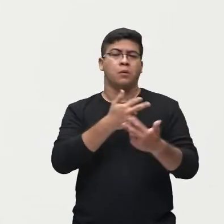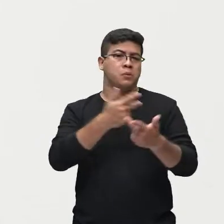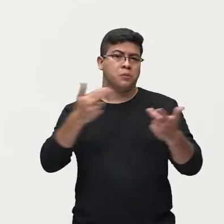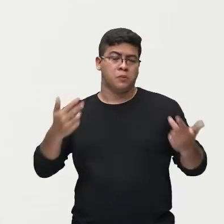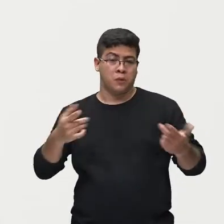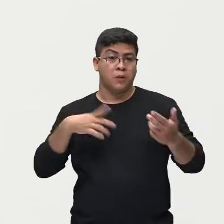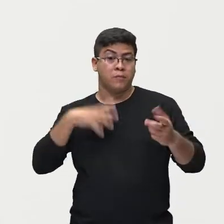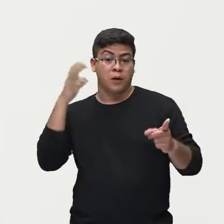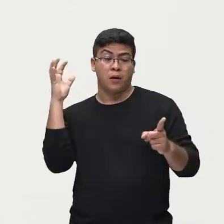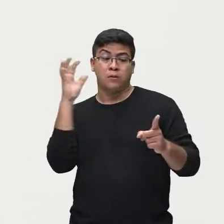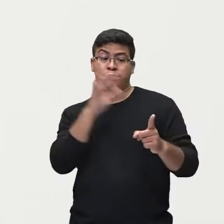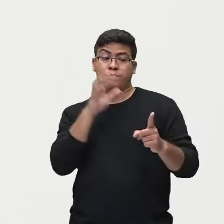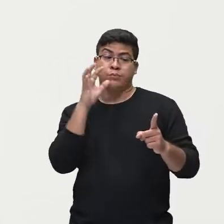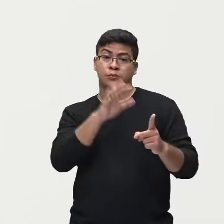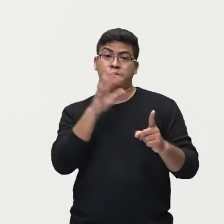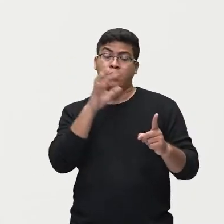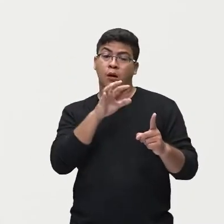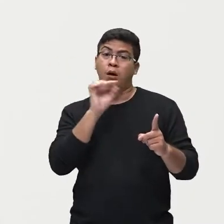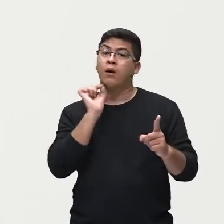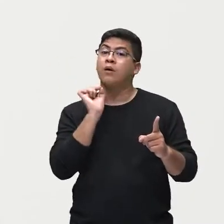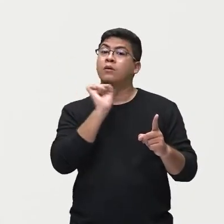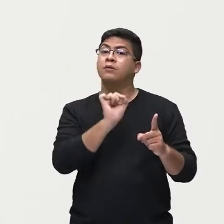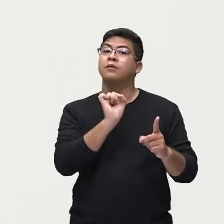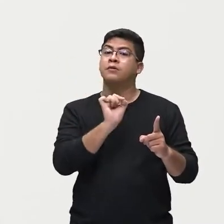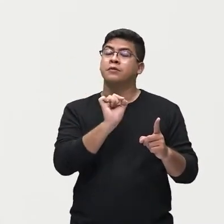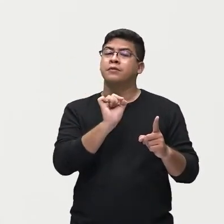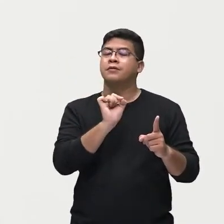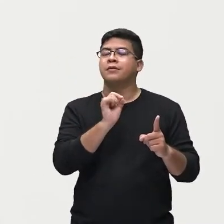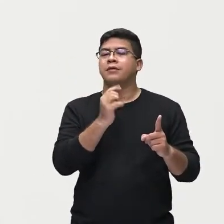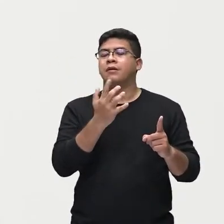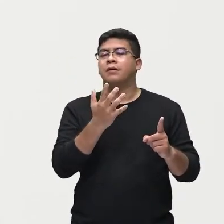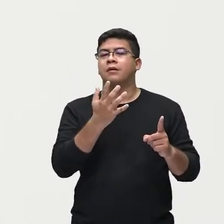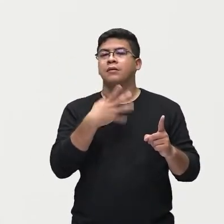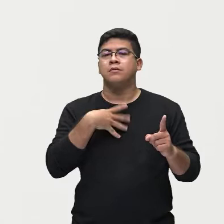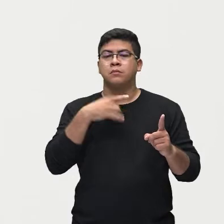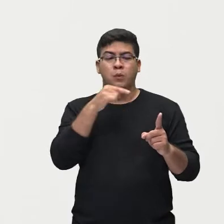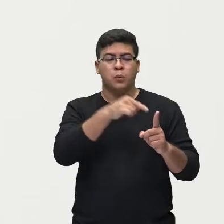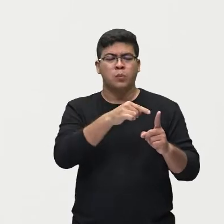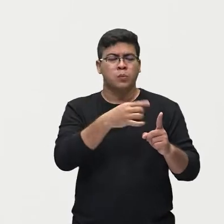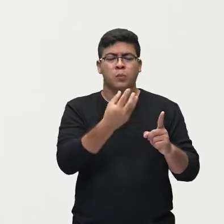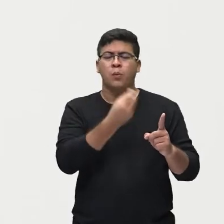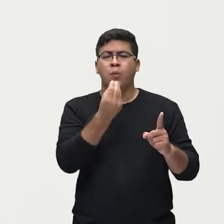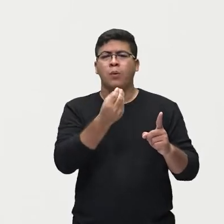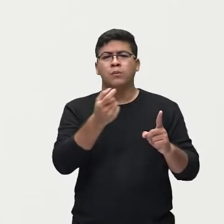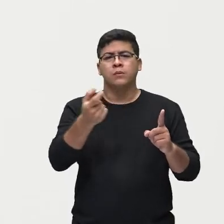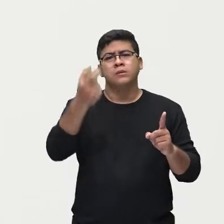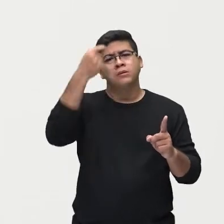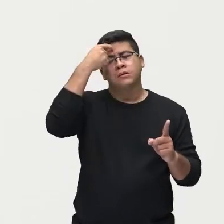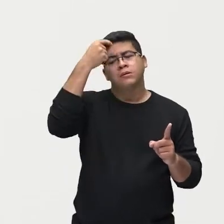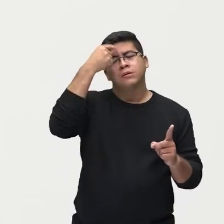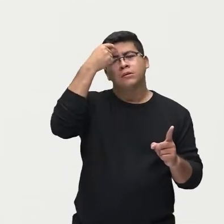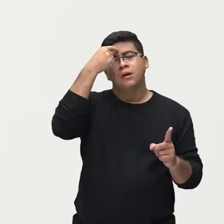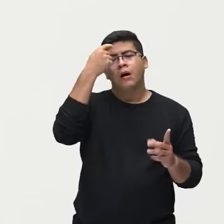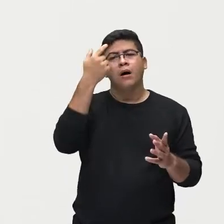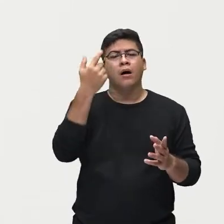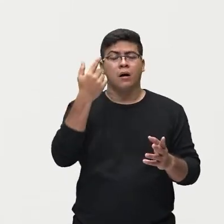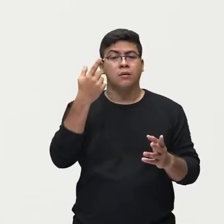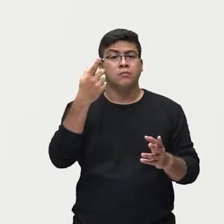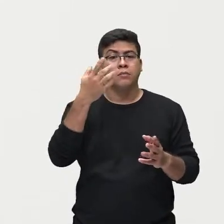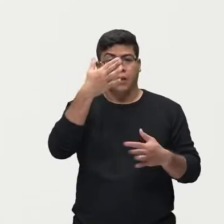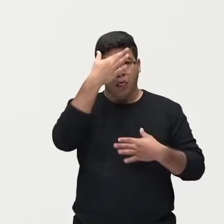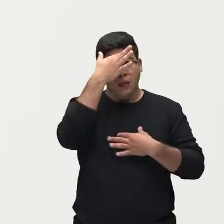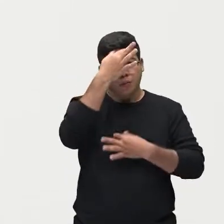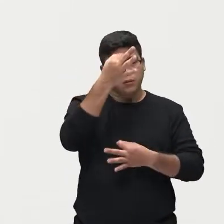vão influenciar na conduta, na conduta do fiel,